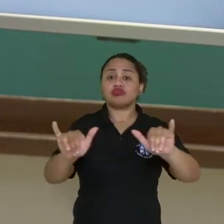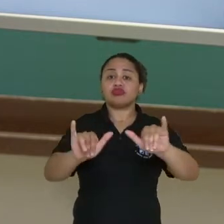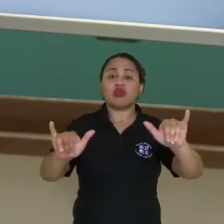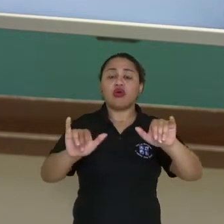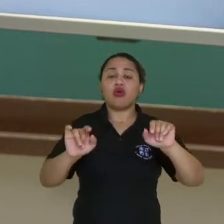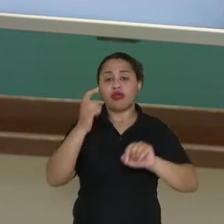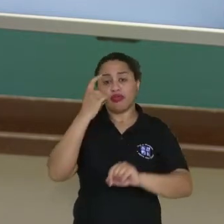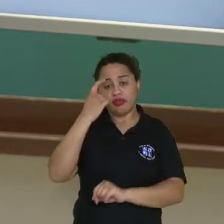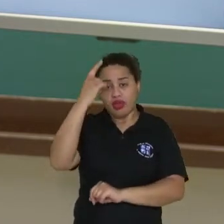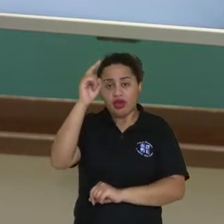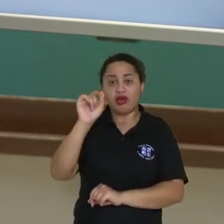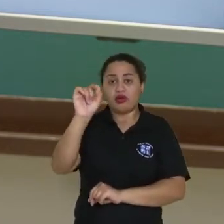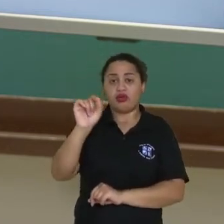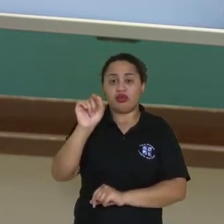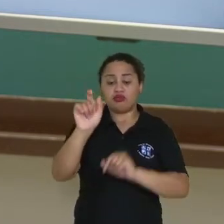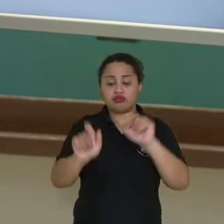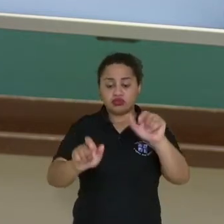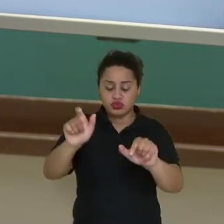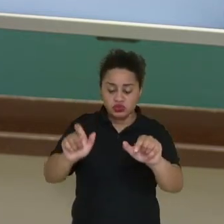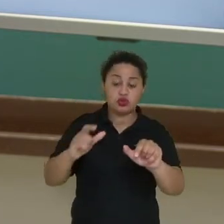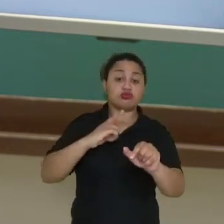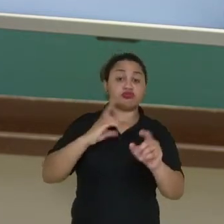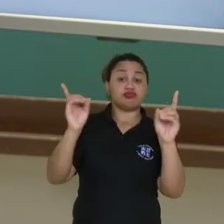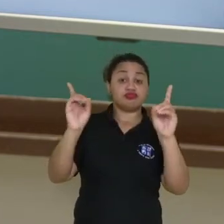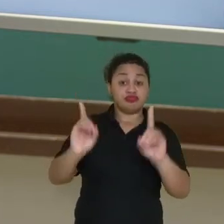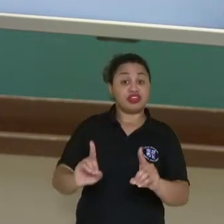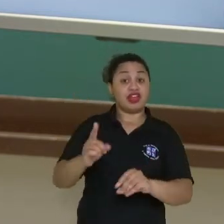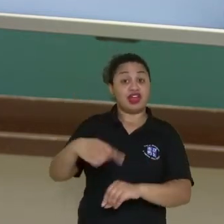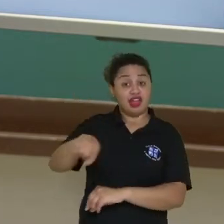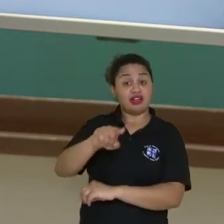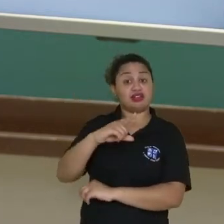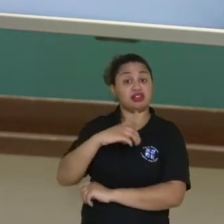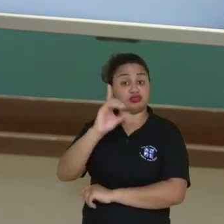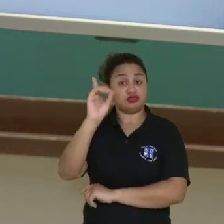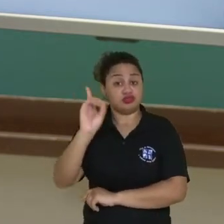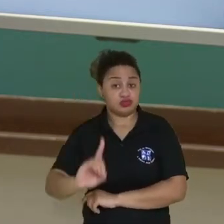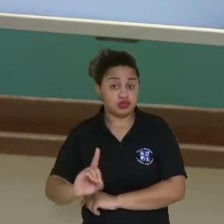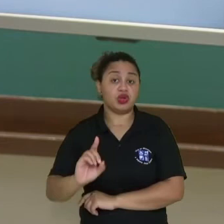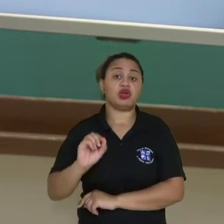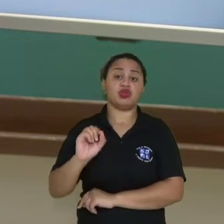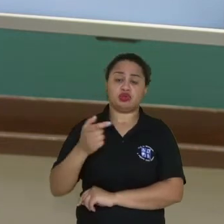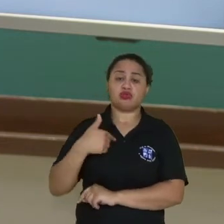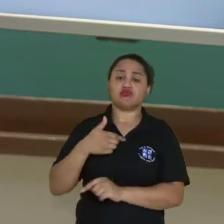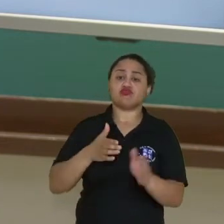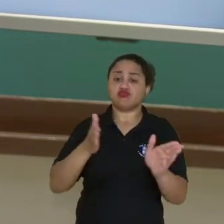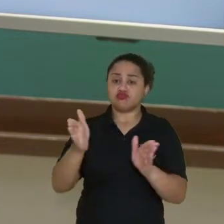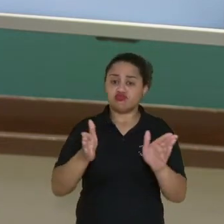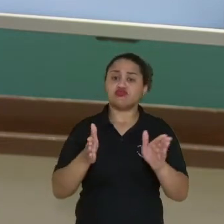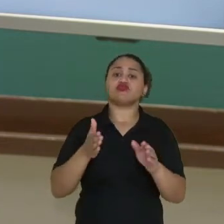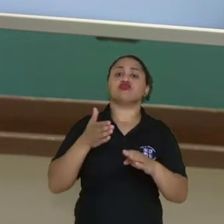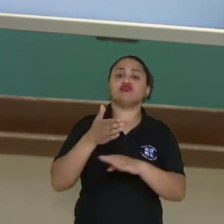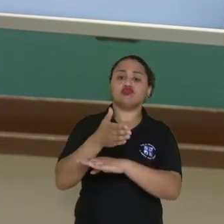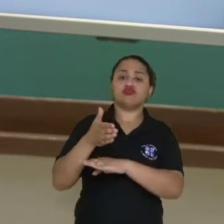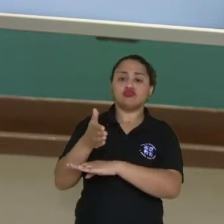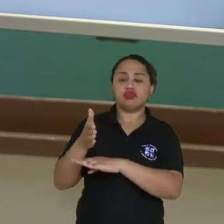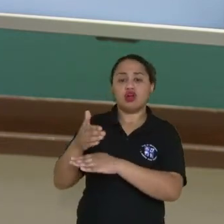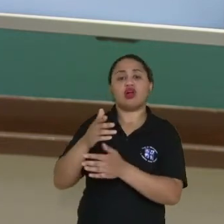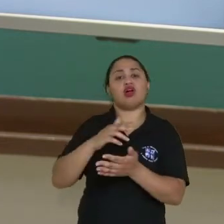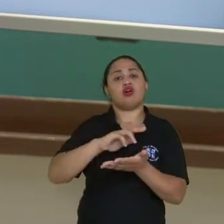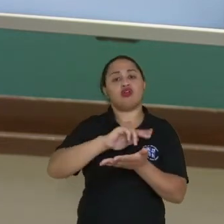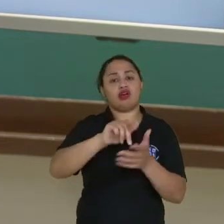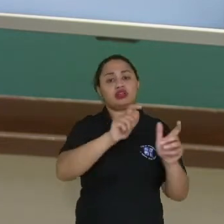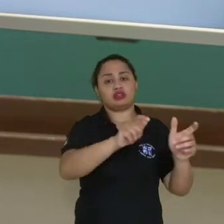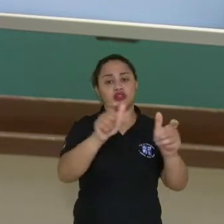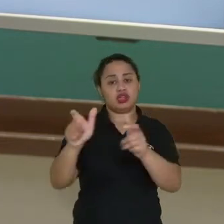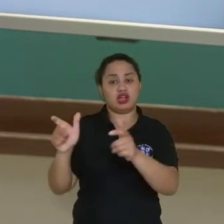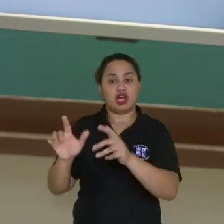ideia, né, de que as pessoas com deficiência têm direitos, né, de terem acesso a vários locais, a